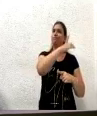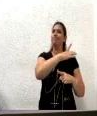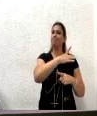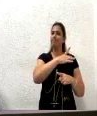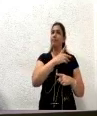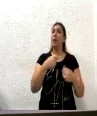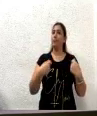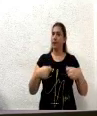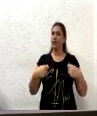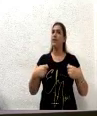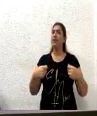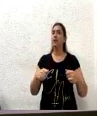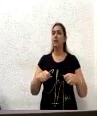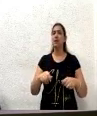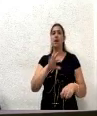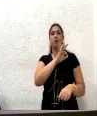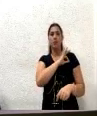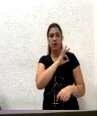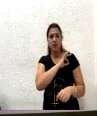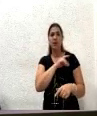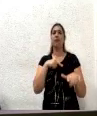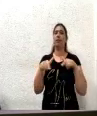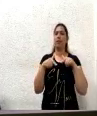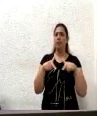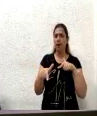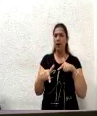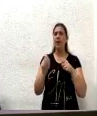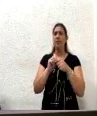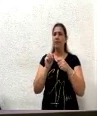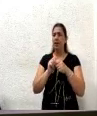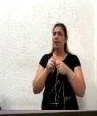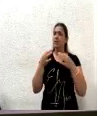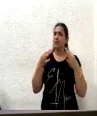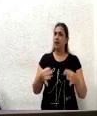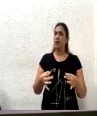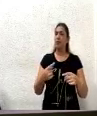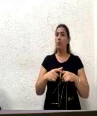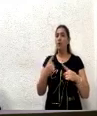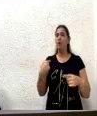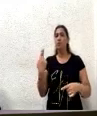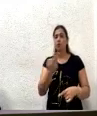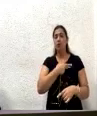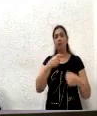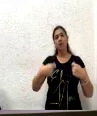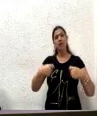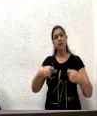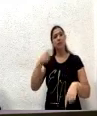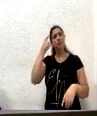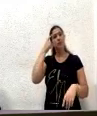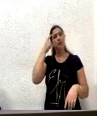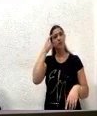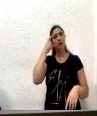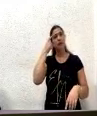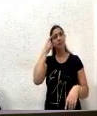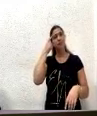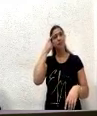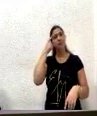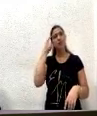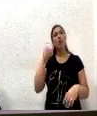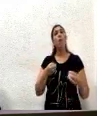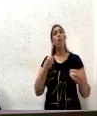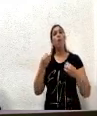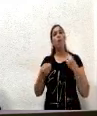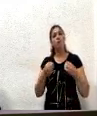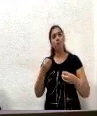As forças de segurança fazem o seu trabalho, mas como nós sabemos hoje, como o nosso sistema judiciário hoje, é um secar gelo.